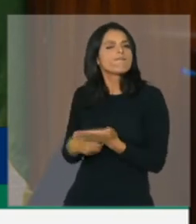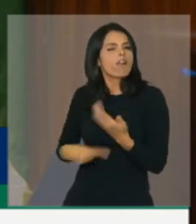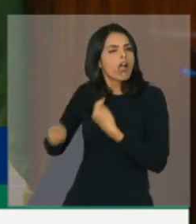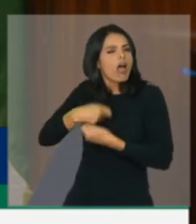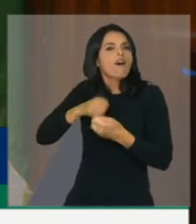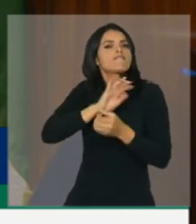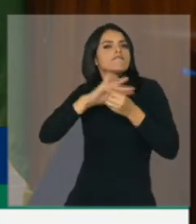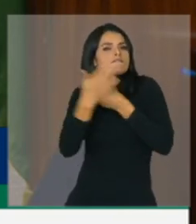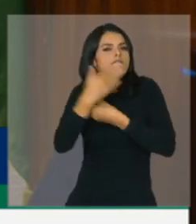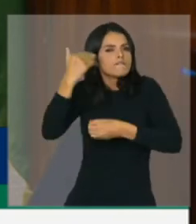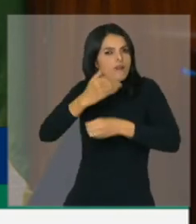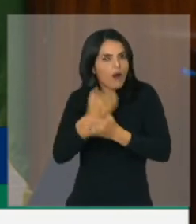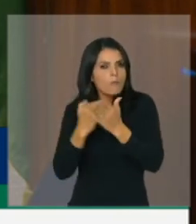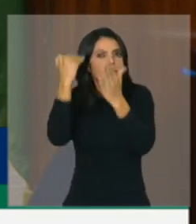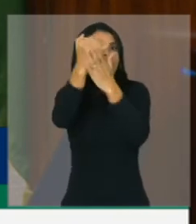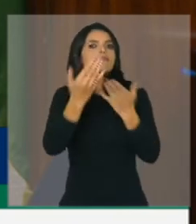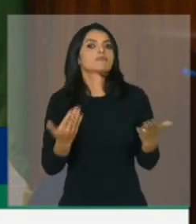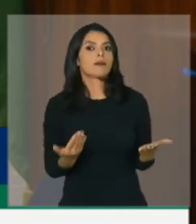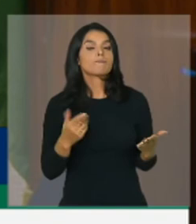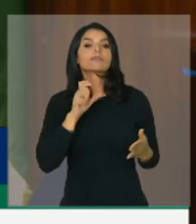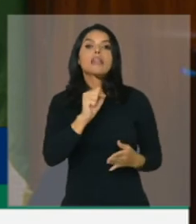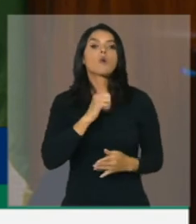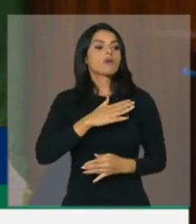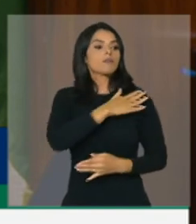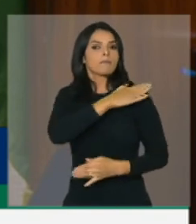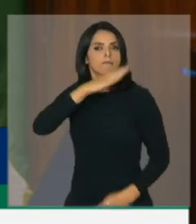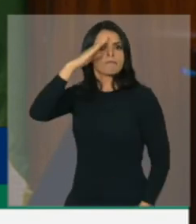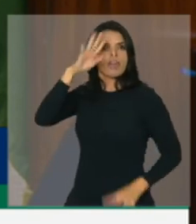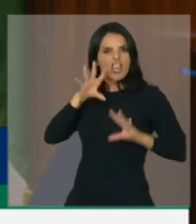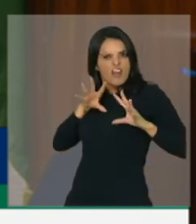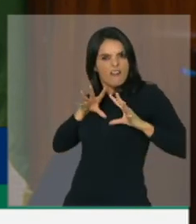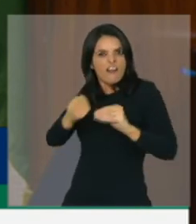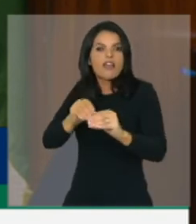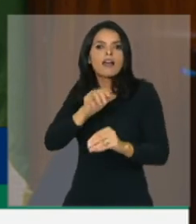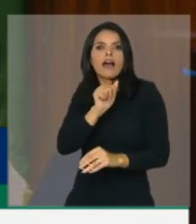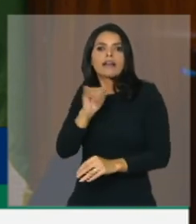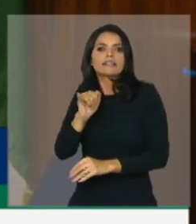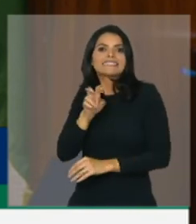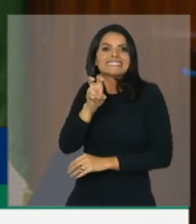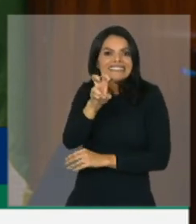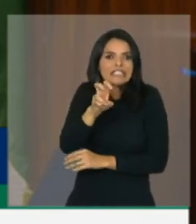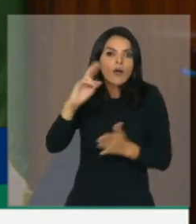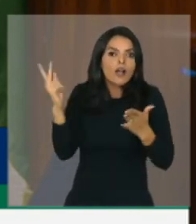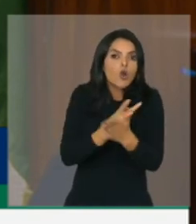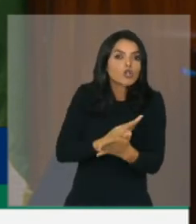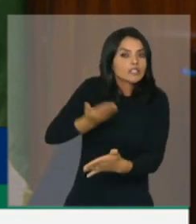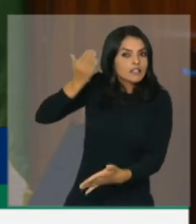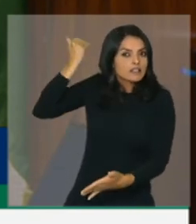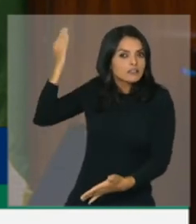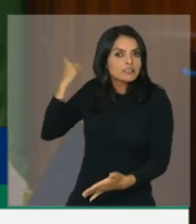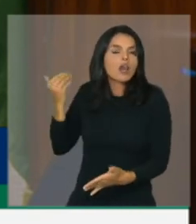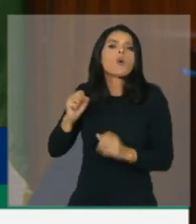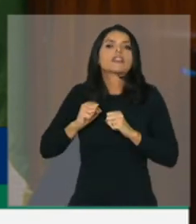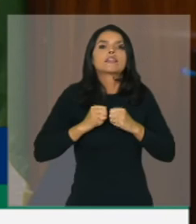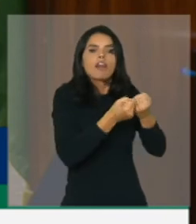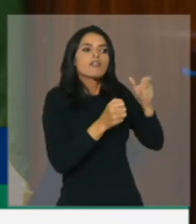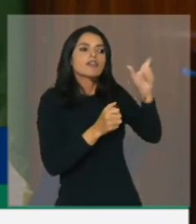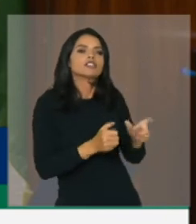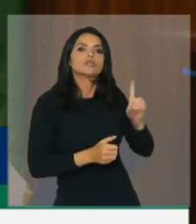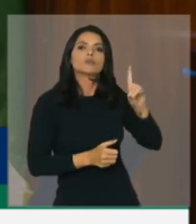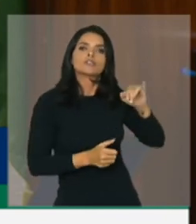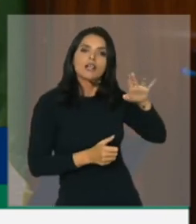fascismo em nosso país. Que a intervenção militar e o ato número 5, o ato institucional número 5, defendidos pelo